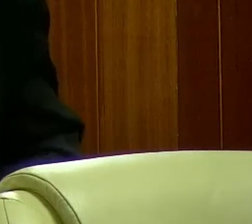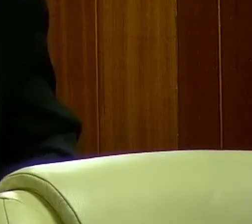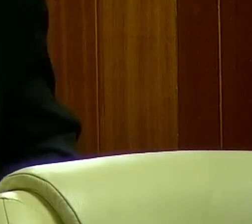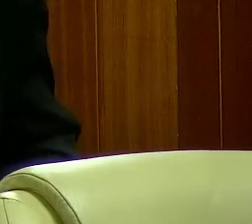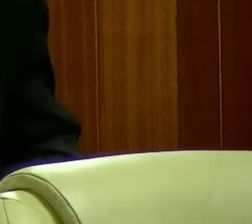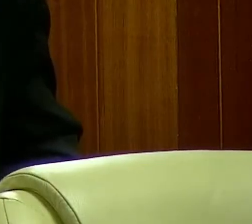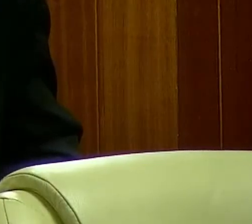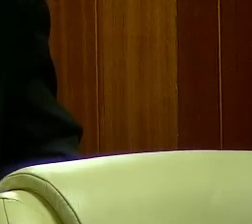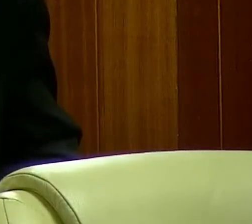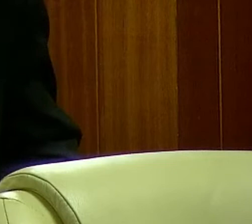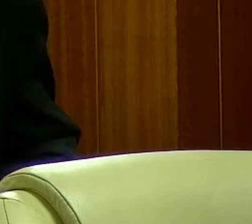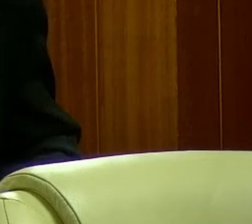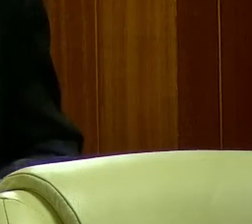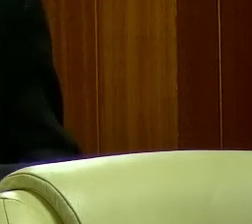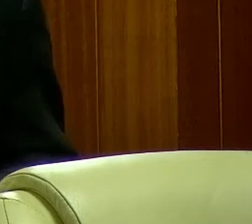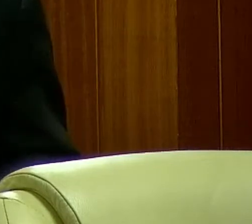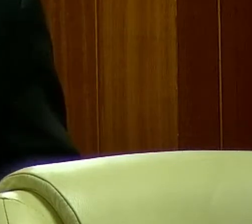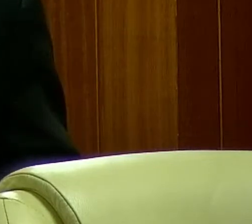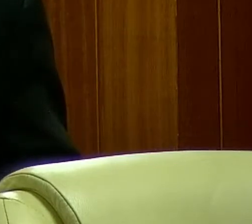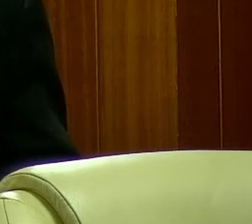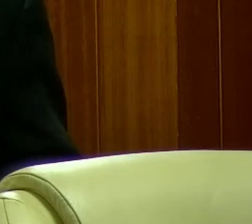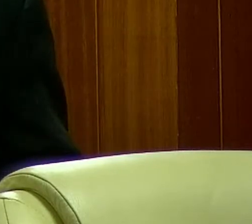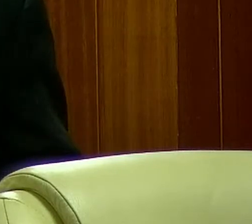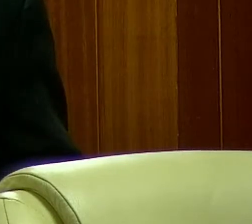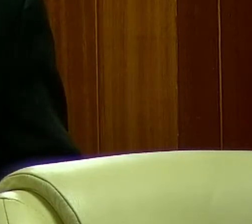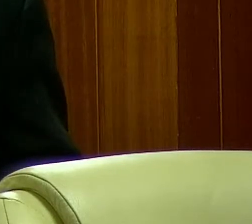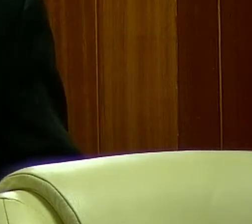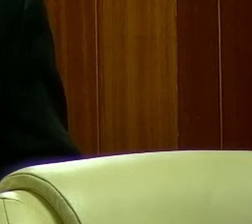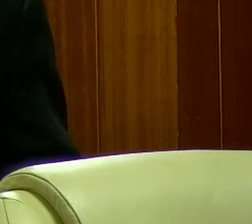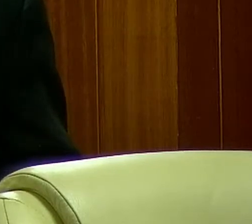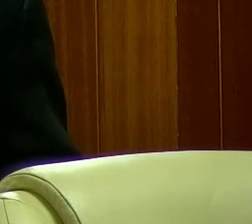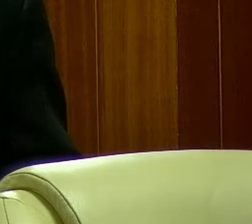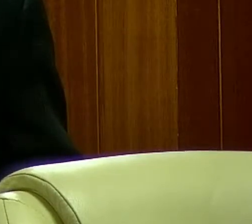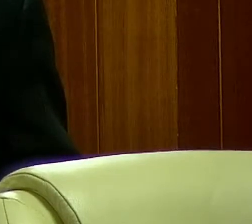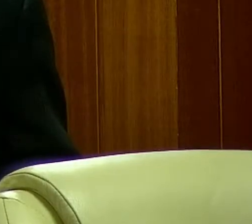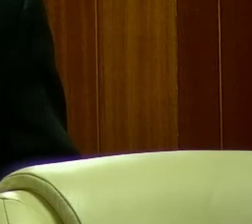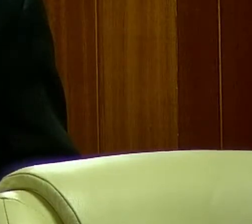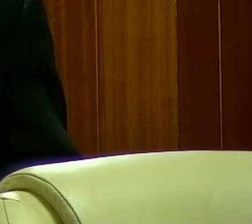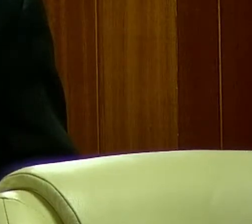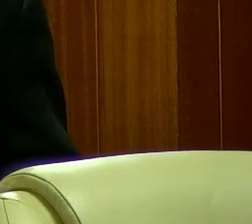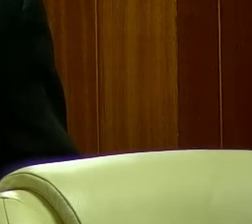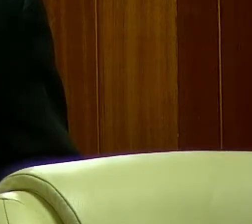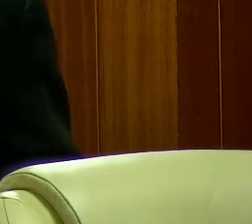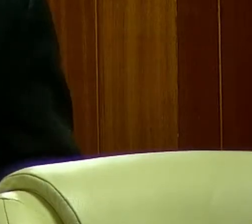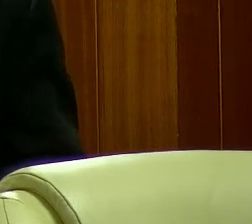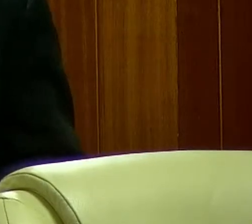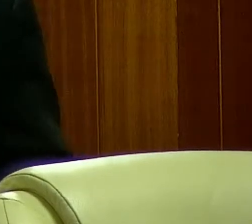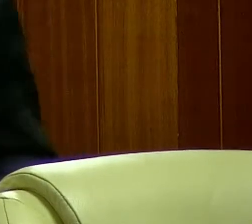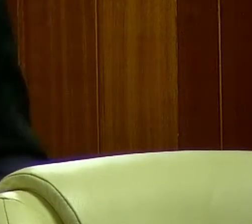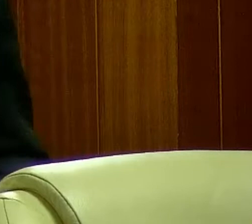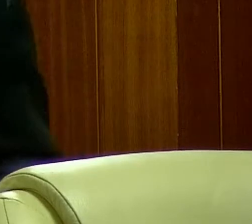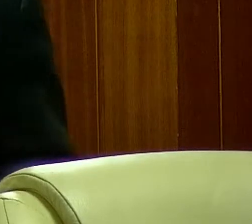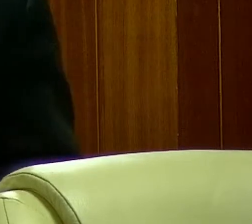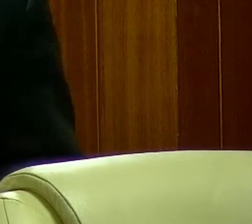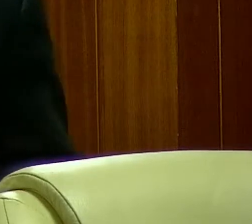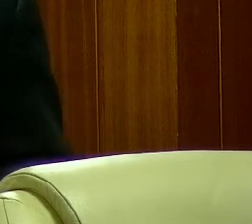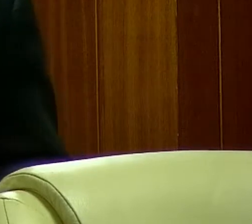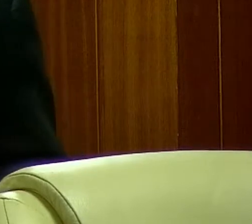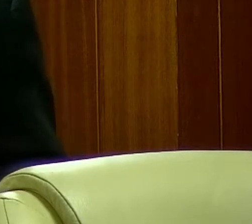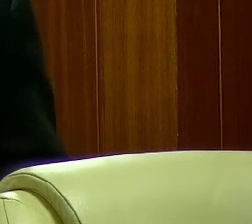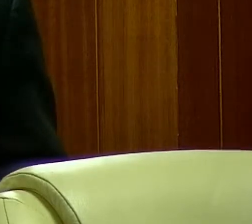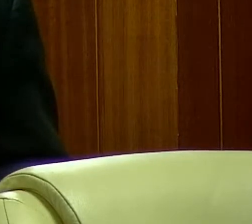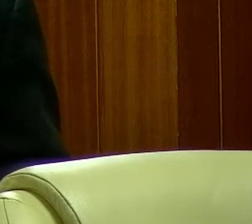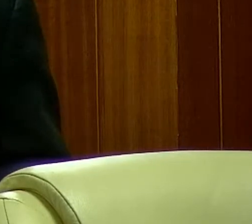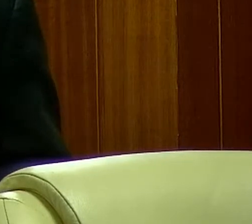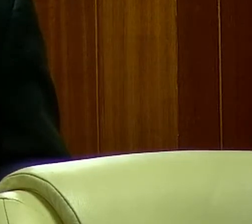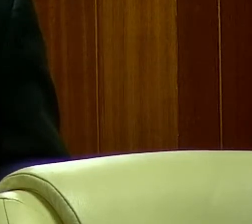Salmo 90. A eternidade de Deus e a brevidade da vida do homem. Senhor,